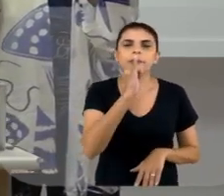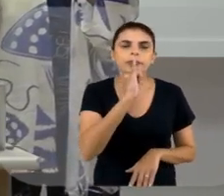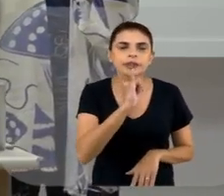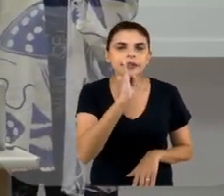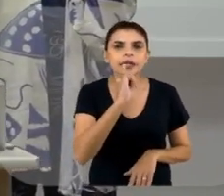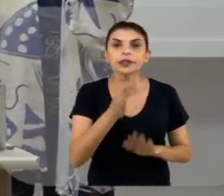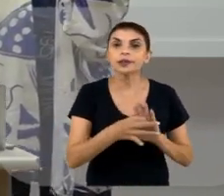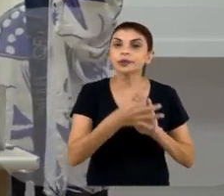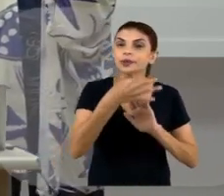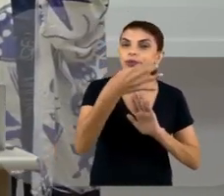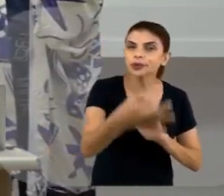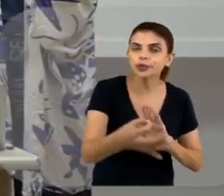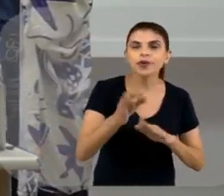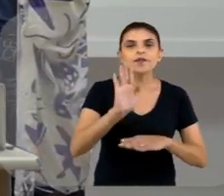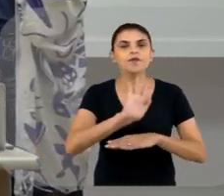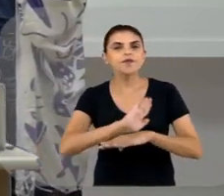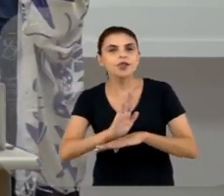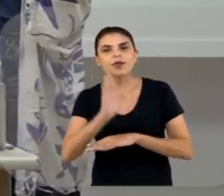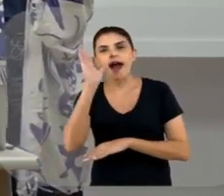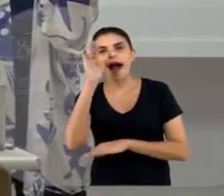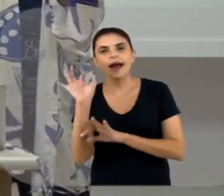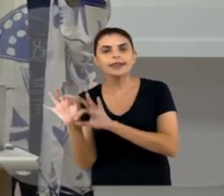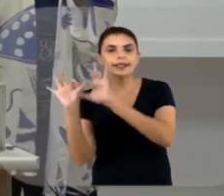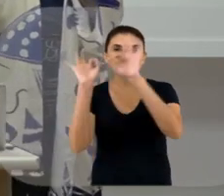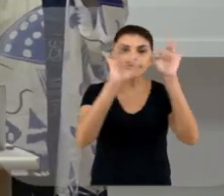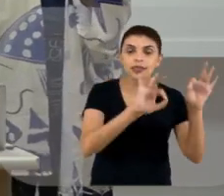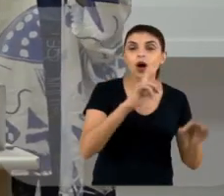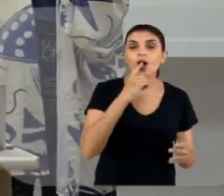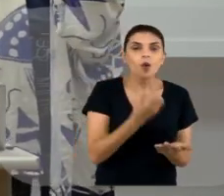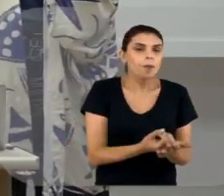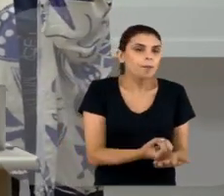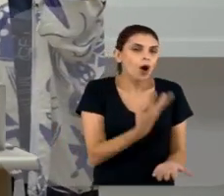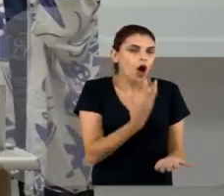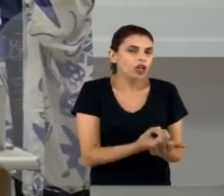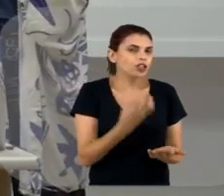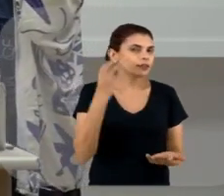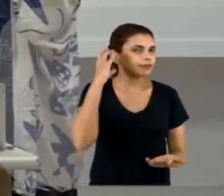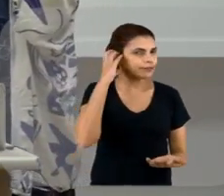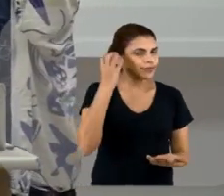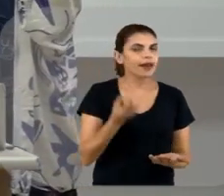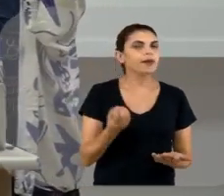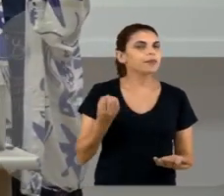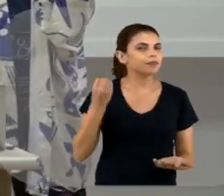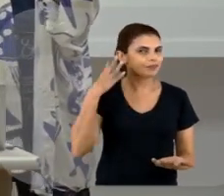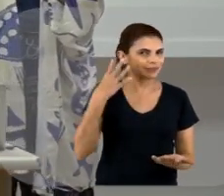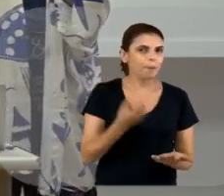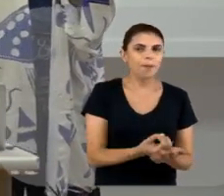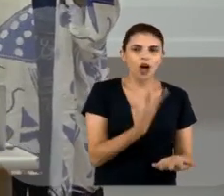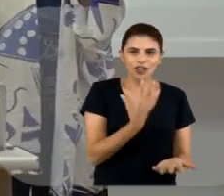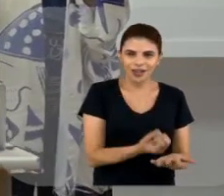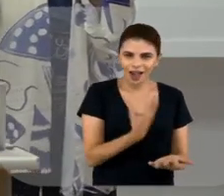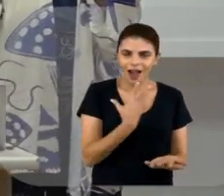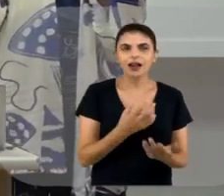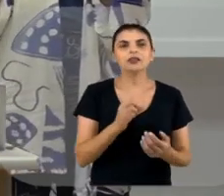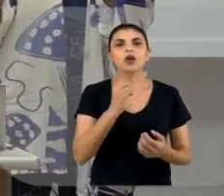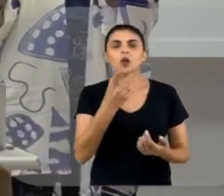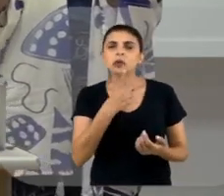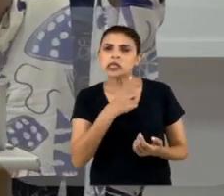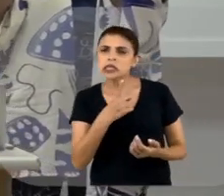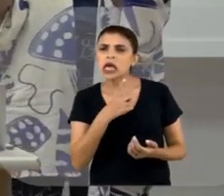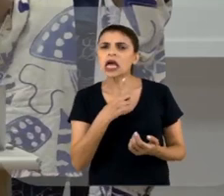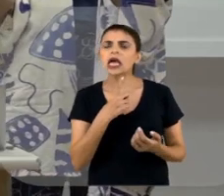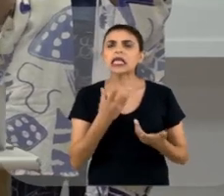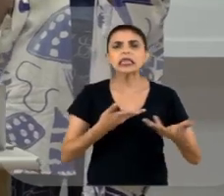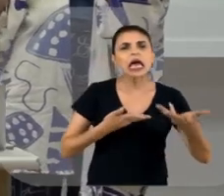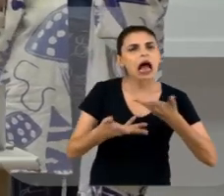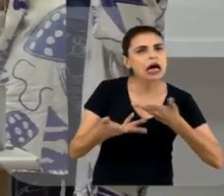por exemplo, sugestão de vídeo para assistir, ou podcast, ou, né, tem mais ou menos recursos ali